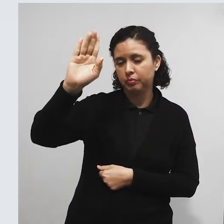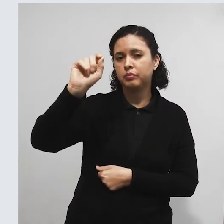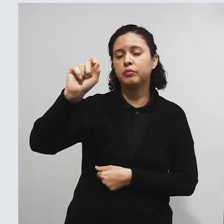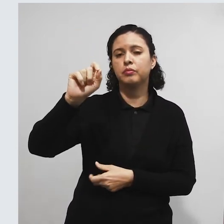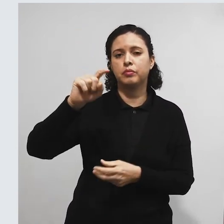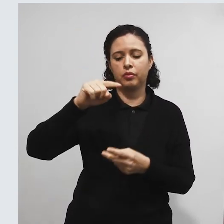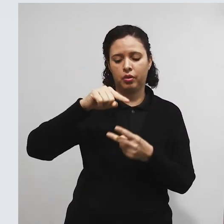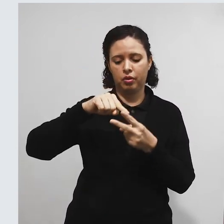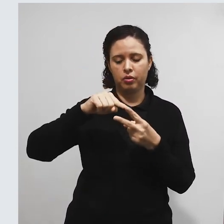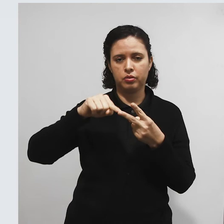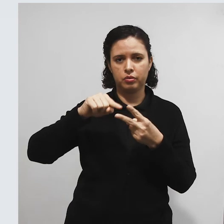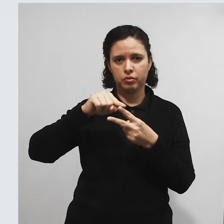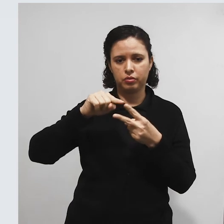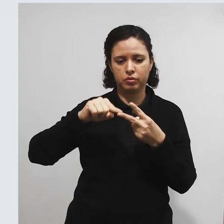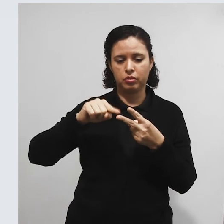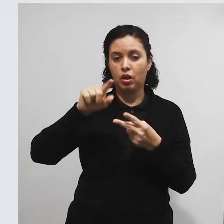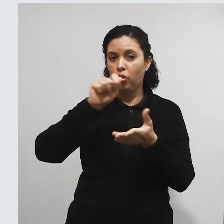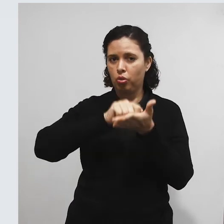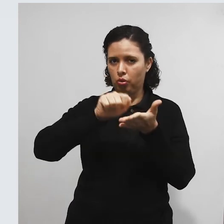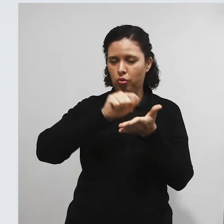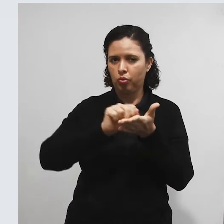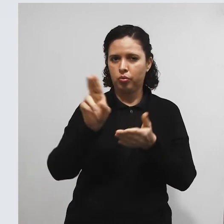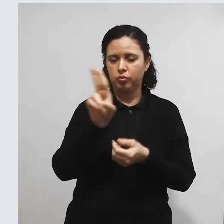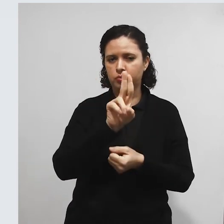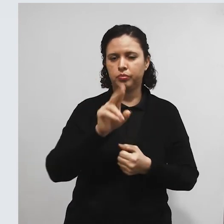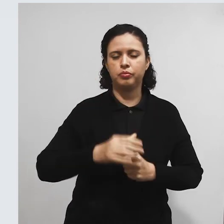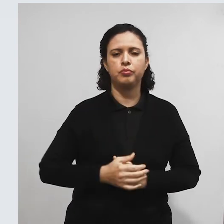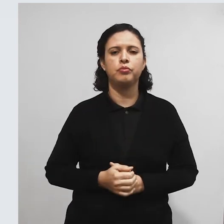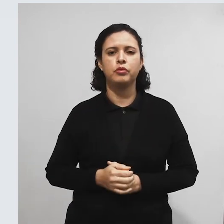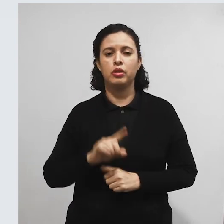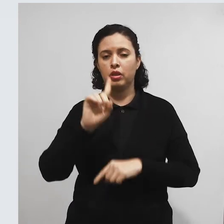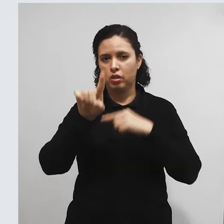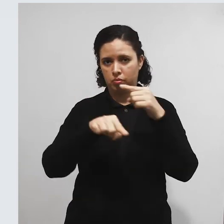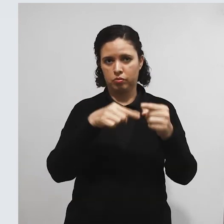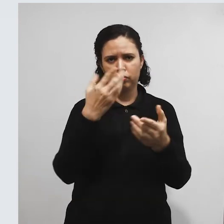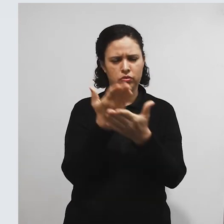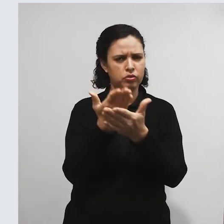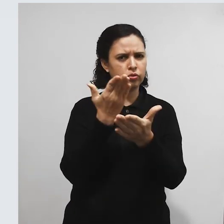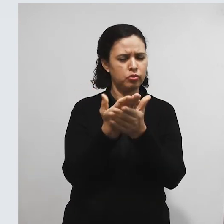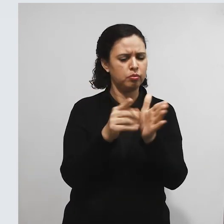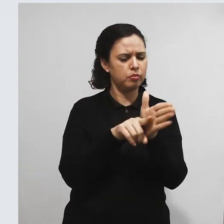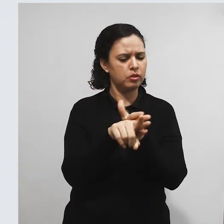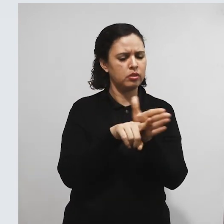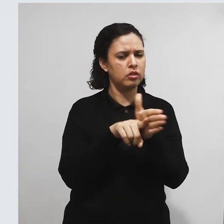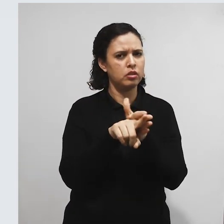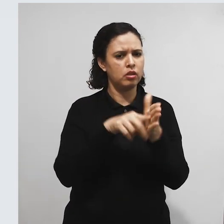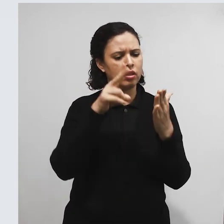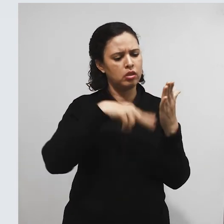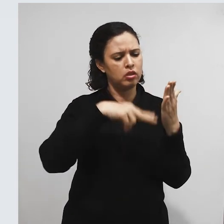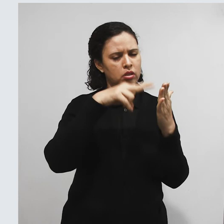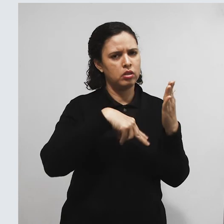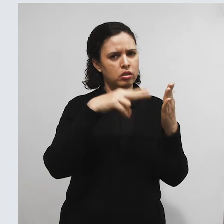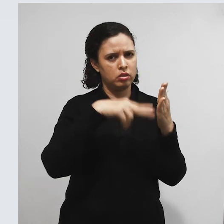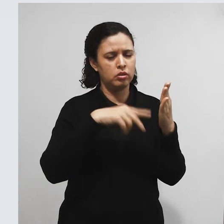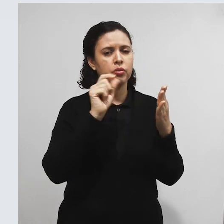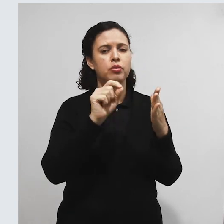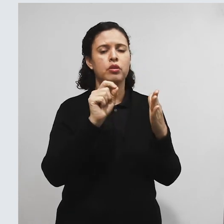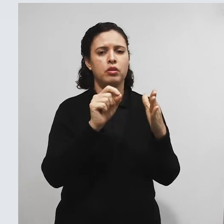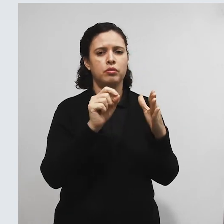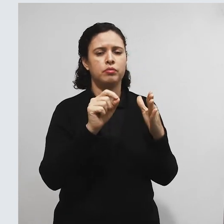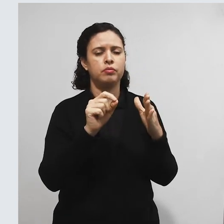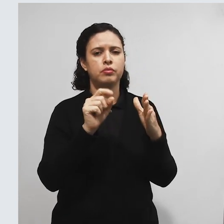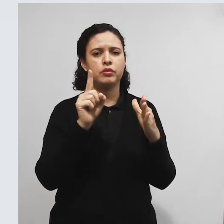2 autores. Anotem o nome aí, para que você possa fazer uma pesquisa, né, uma leitura um pouco breve sobre